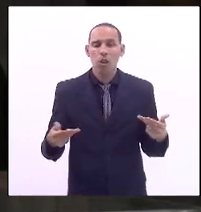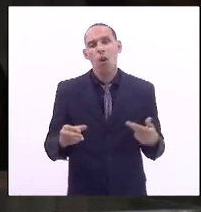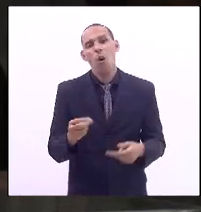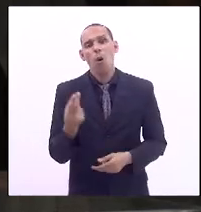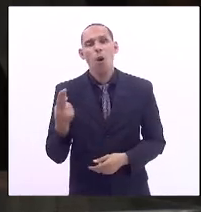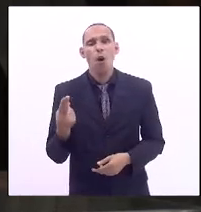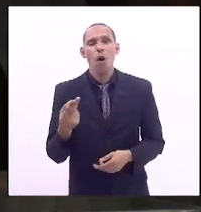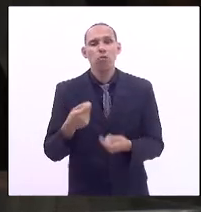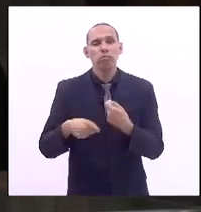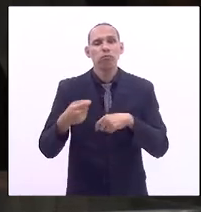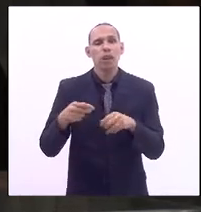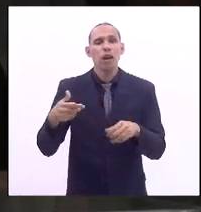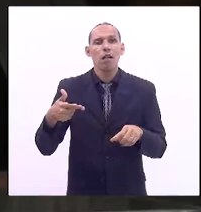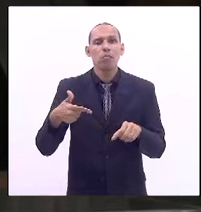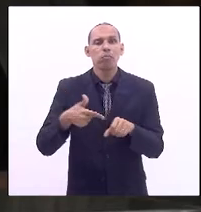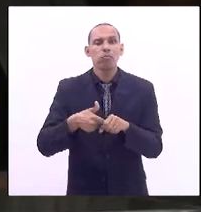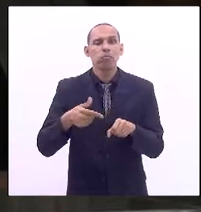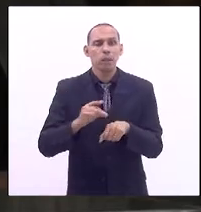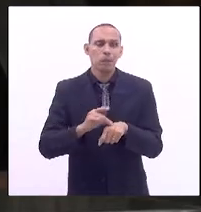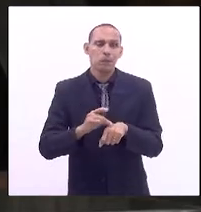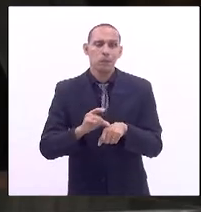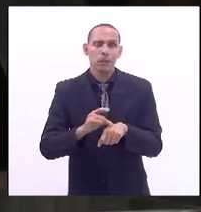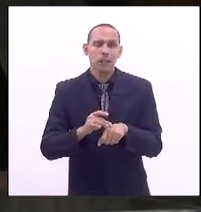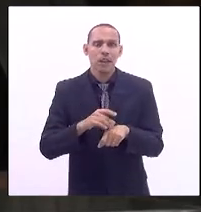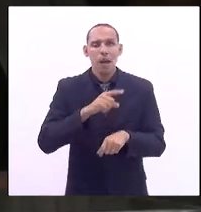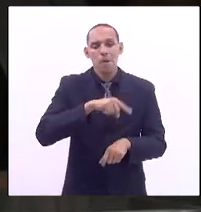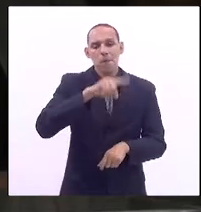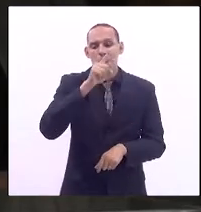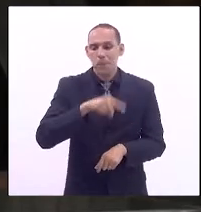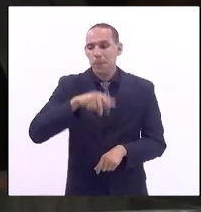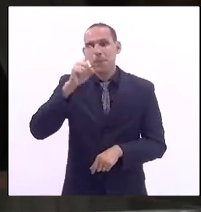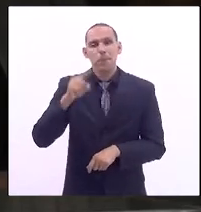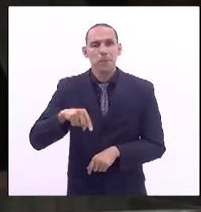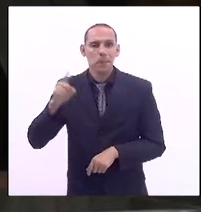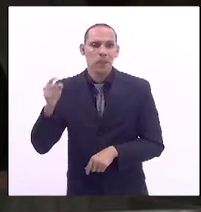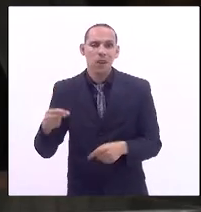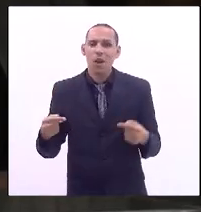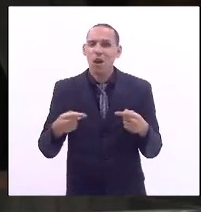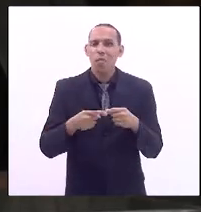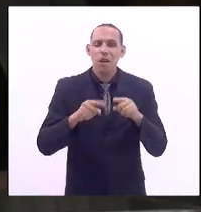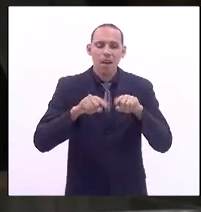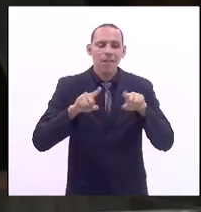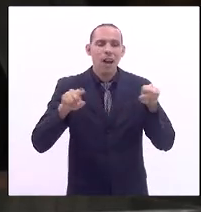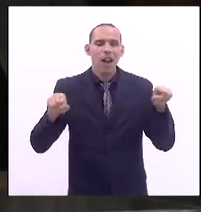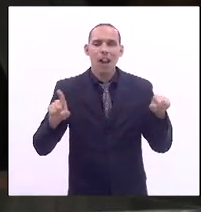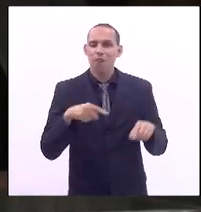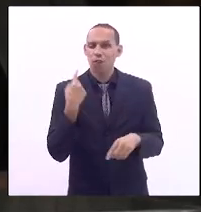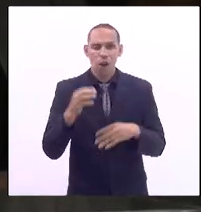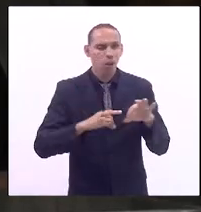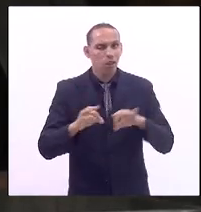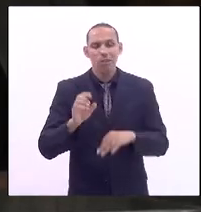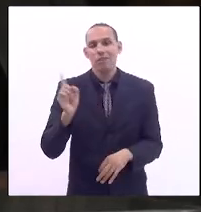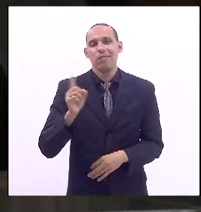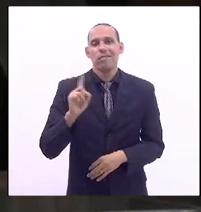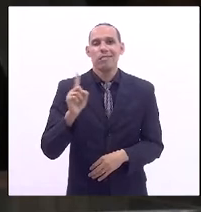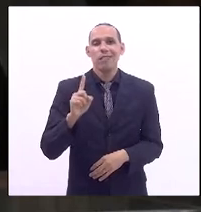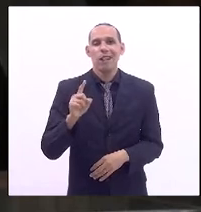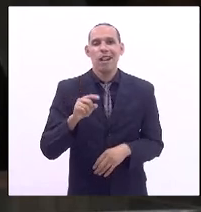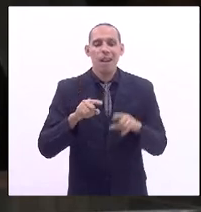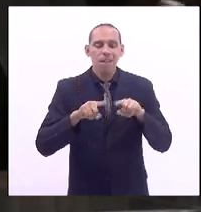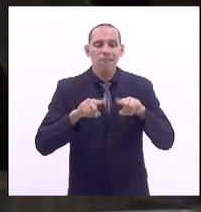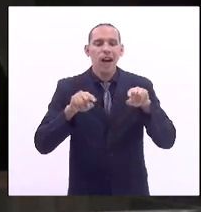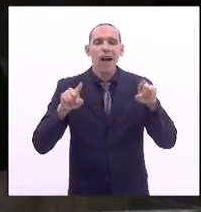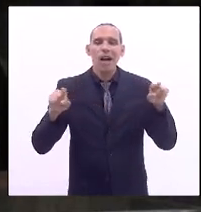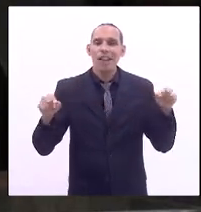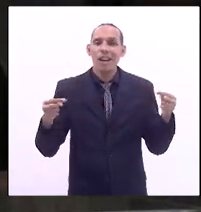da economia do petróleo que oscila segundo variáveis que não estão sob nosso controle variam segundo